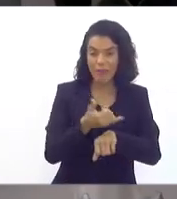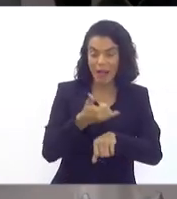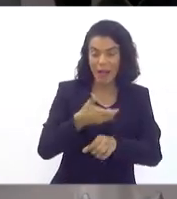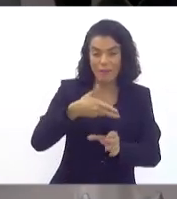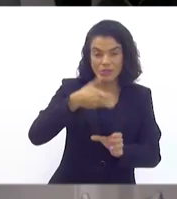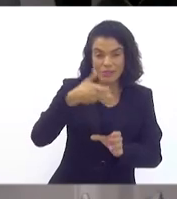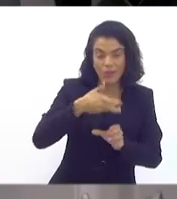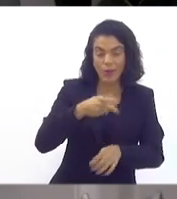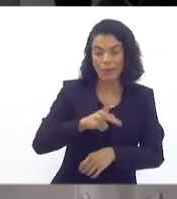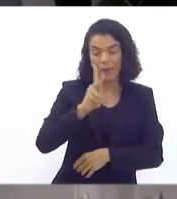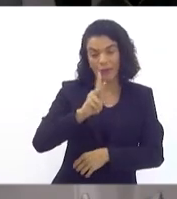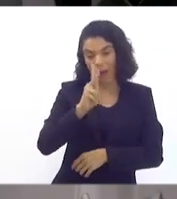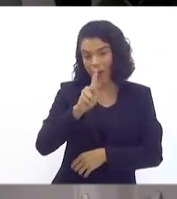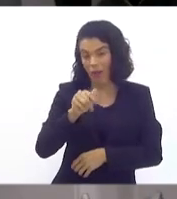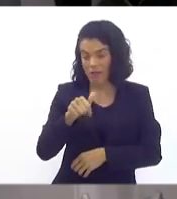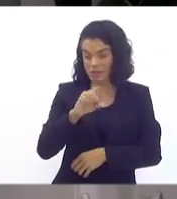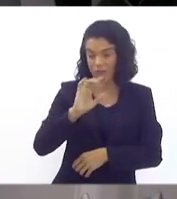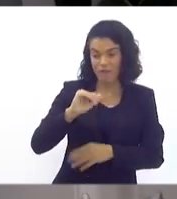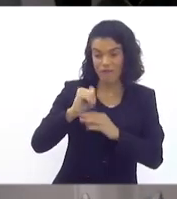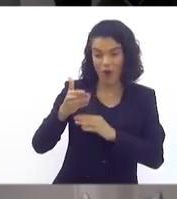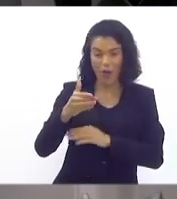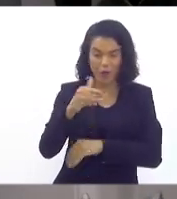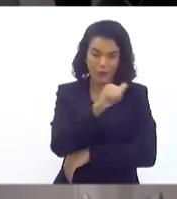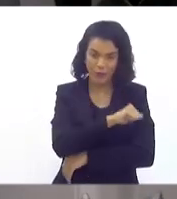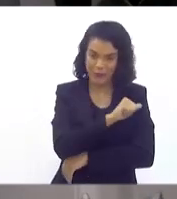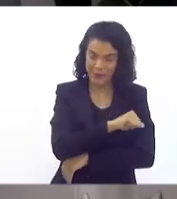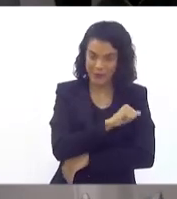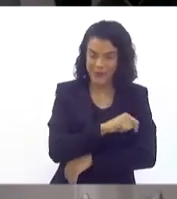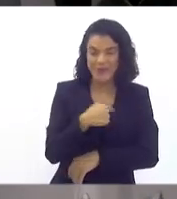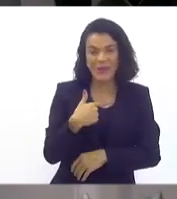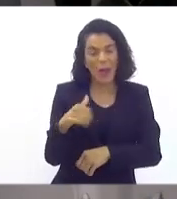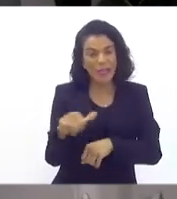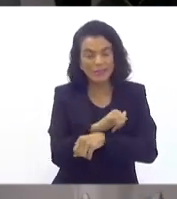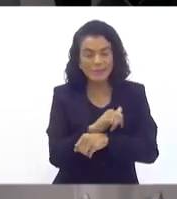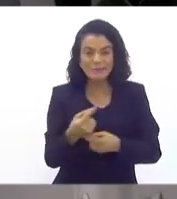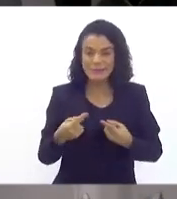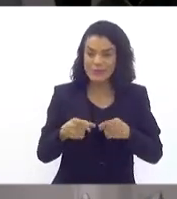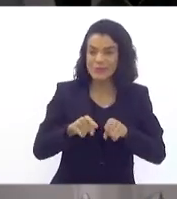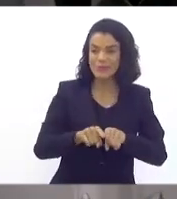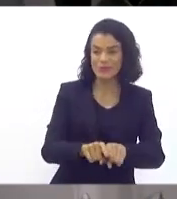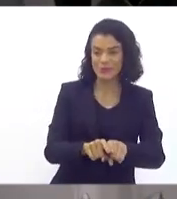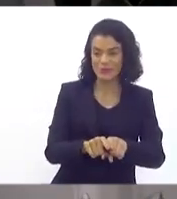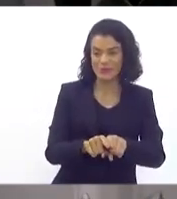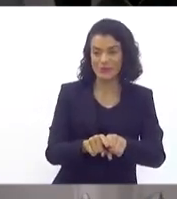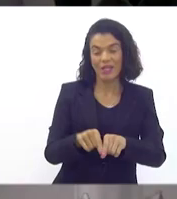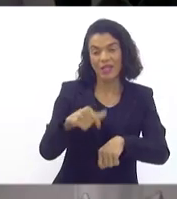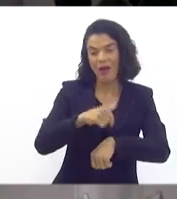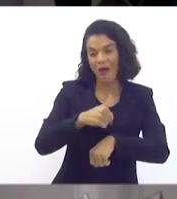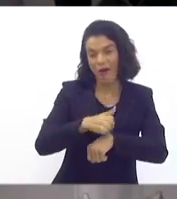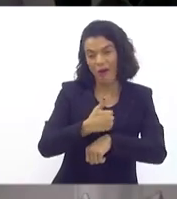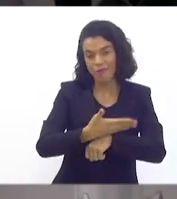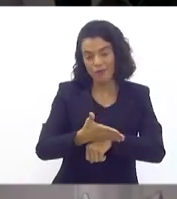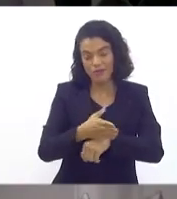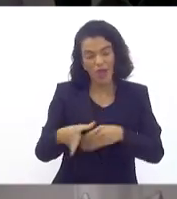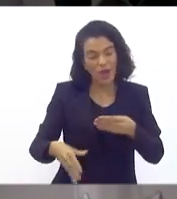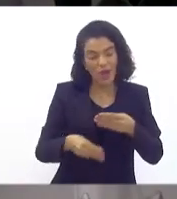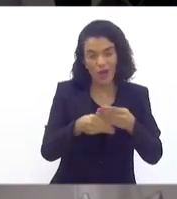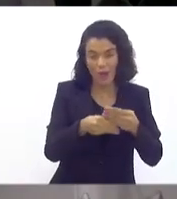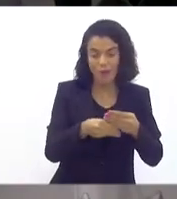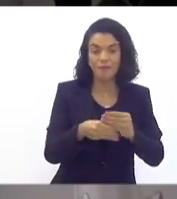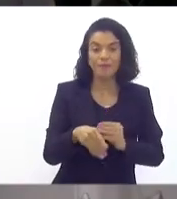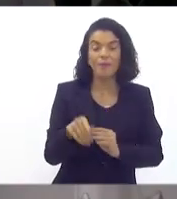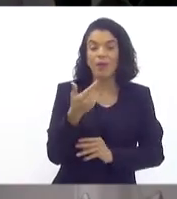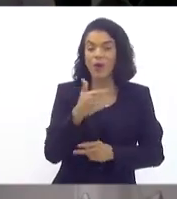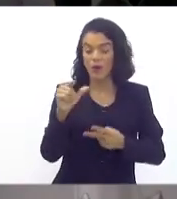acho que a regulação e o acompanhamento e as estratégias tem que estar andando juntos e apesar que ia colocar isso e mais do que